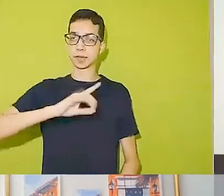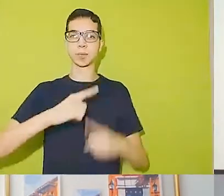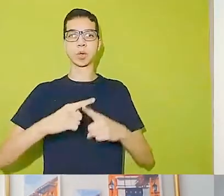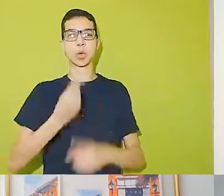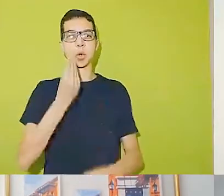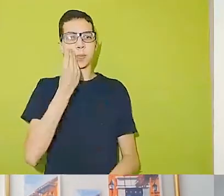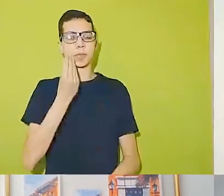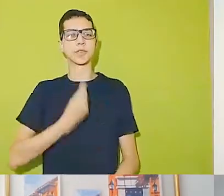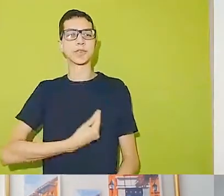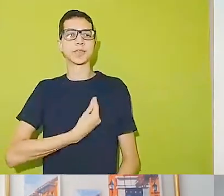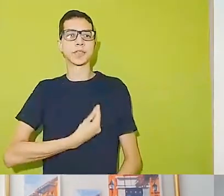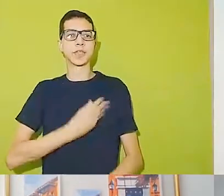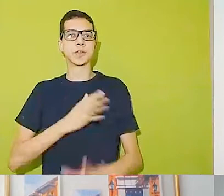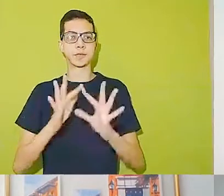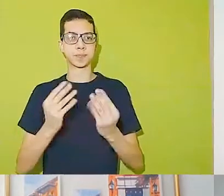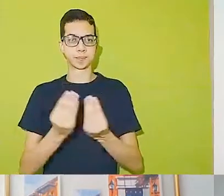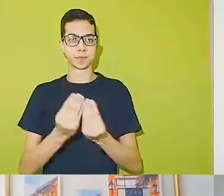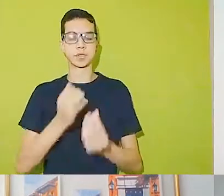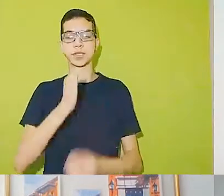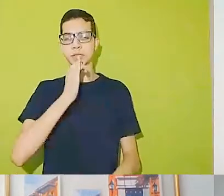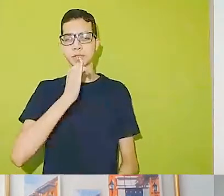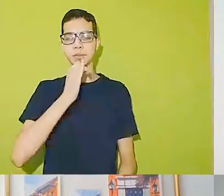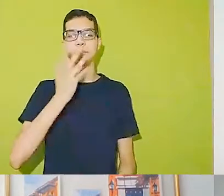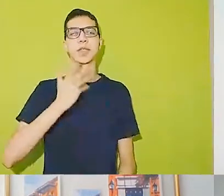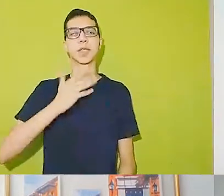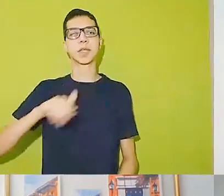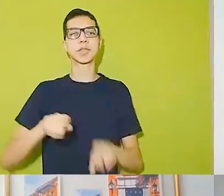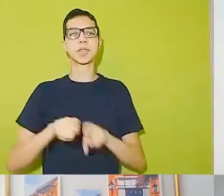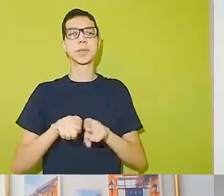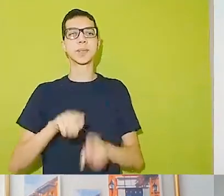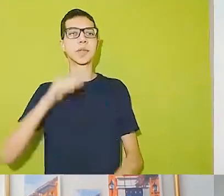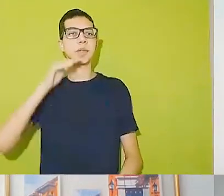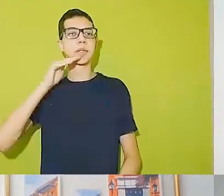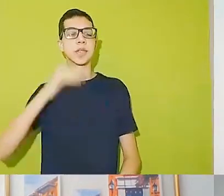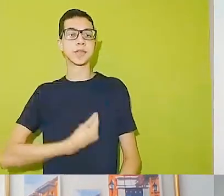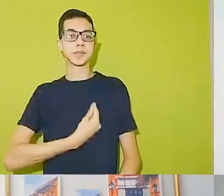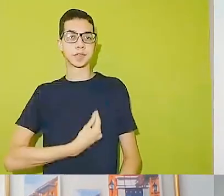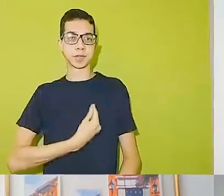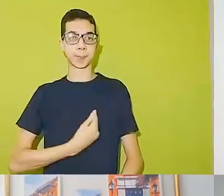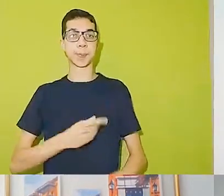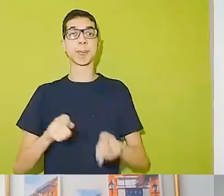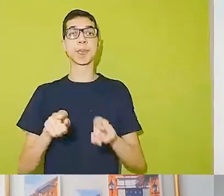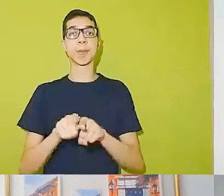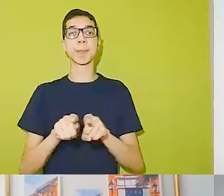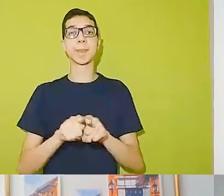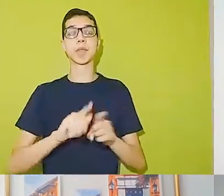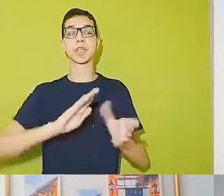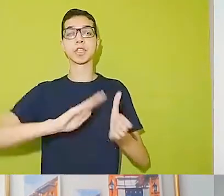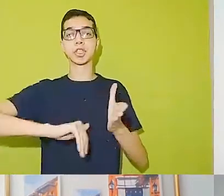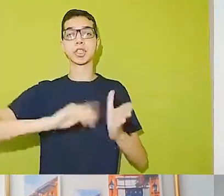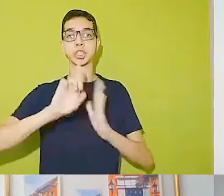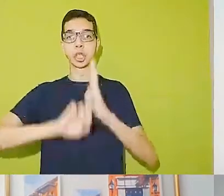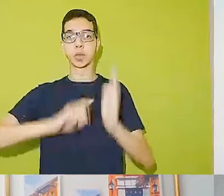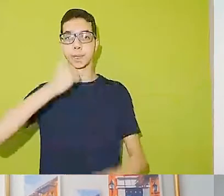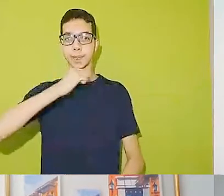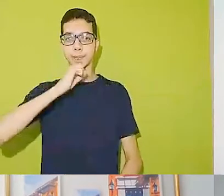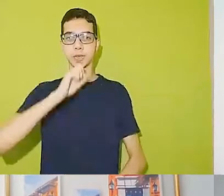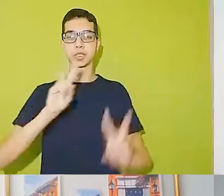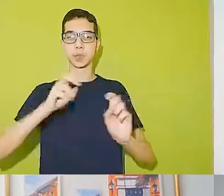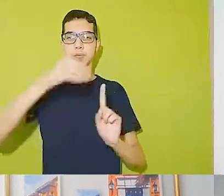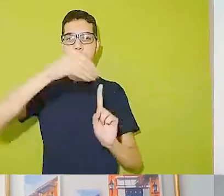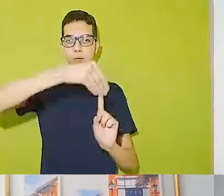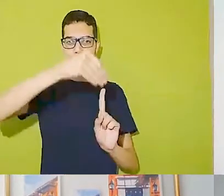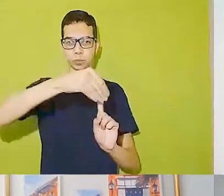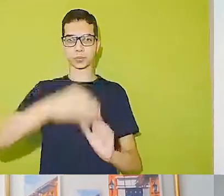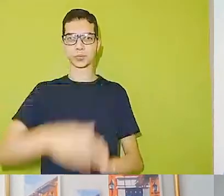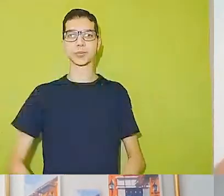e comunitária não importa em exclusão do direito da mãe em situação de vulnerabilidade, em exercer a